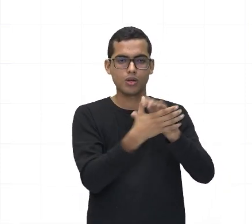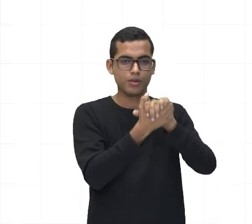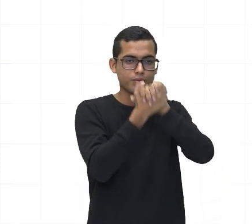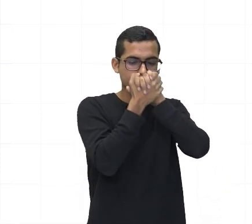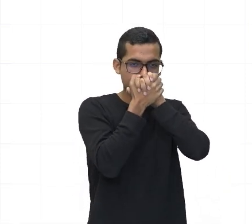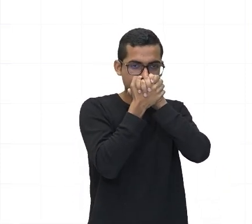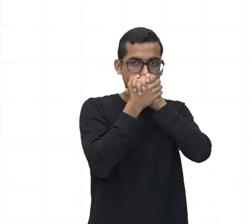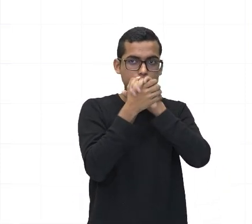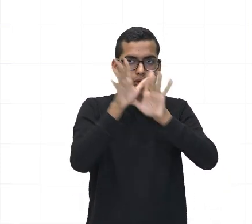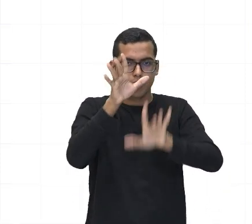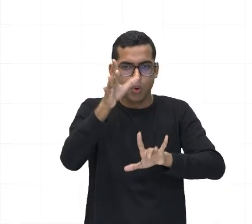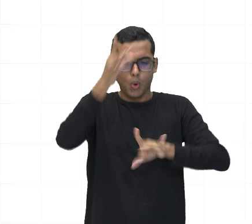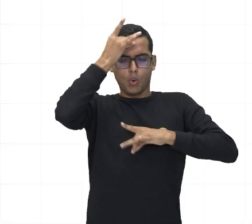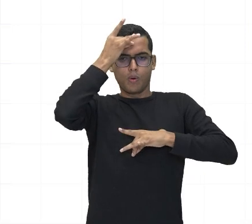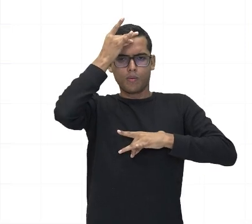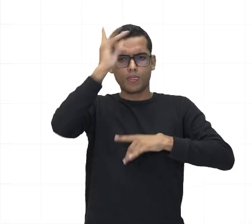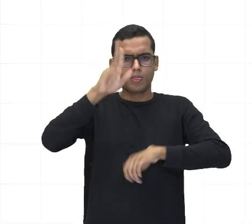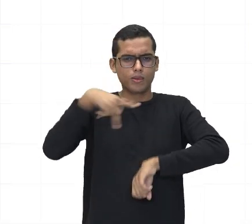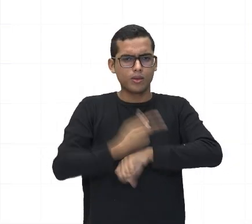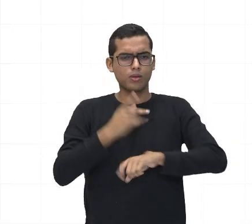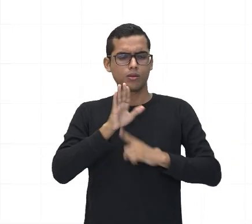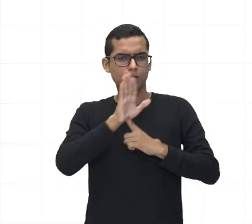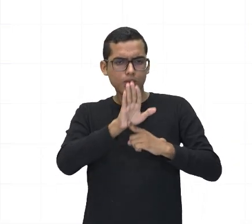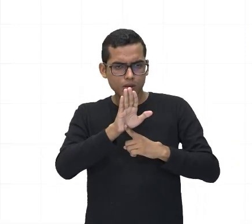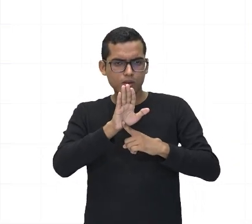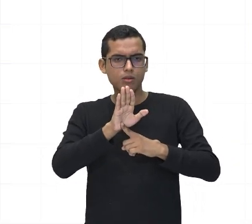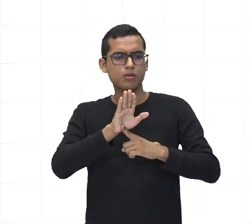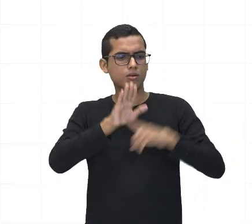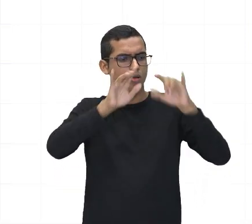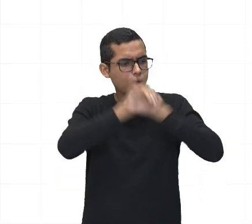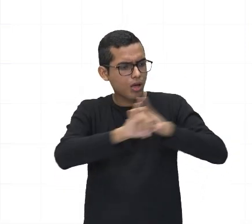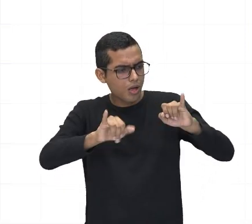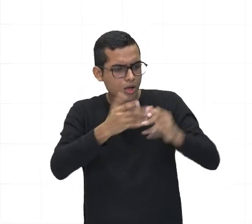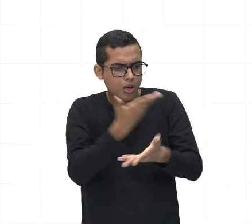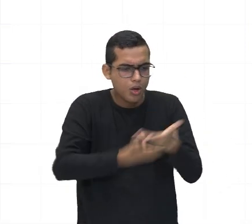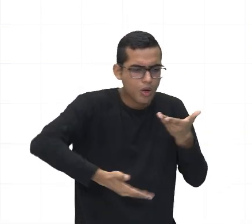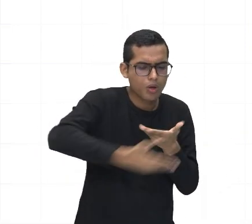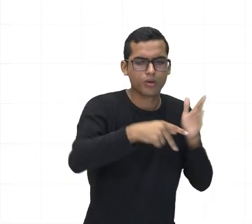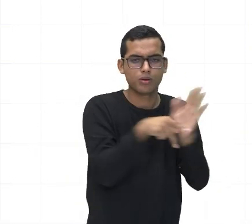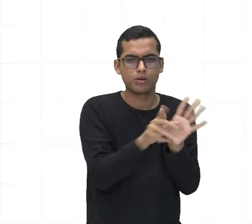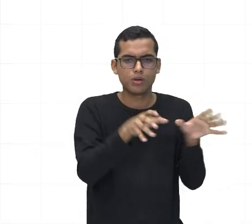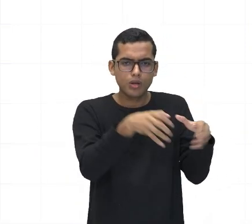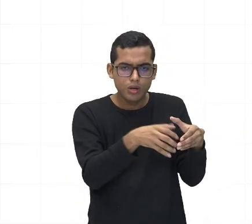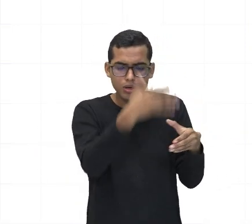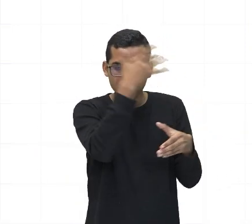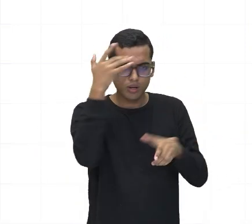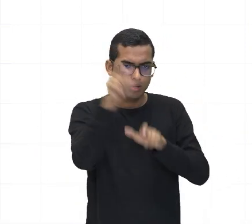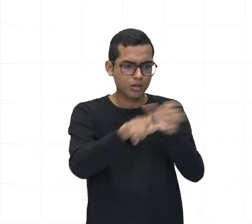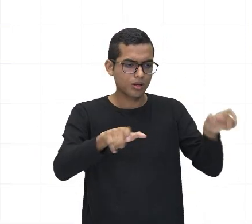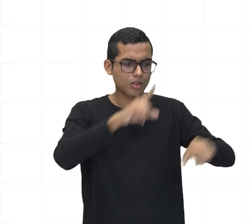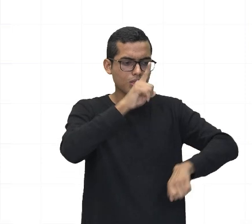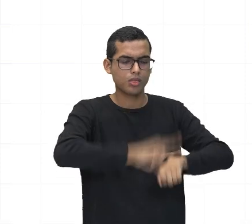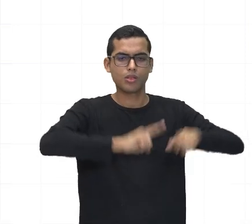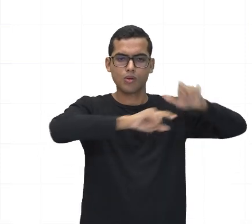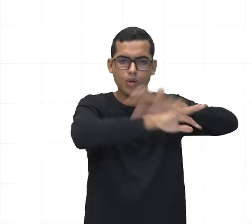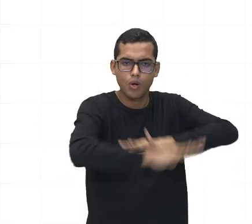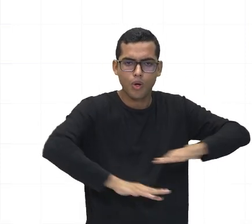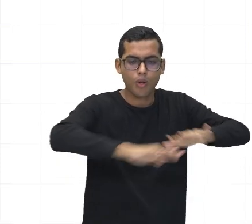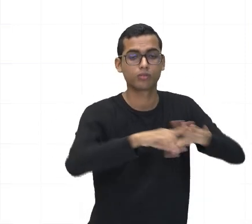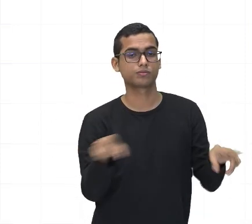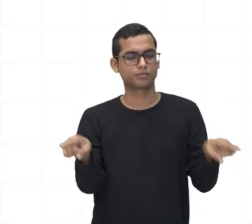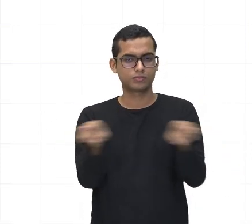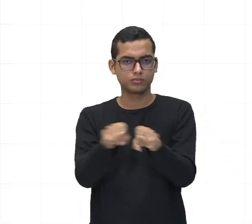ali por membros da comunidade, as pessoas que estão ali na celebração, no culto, né? E